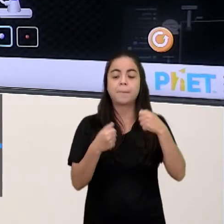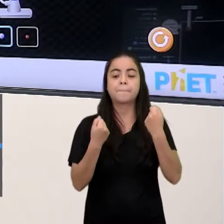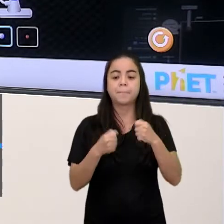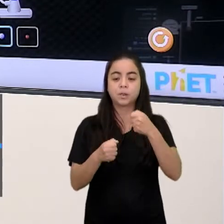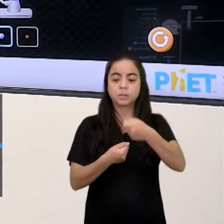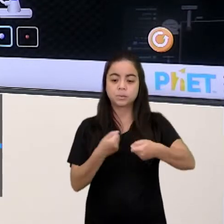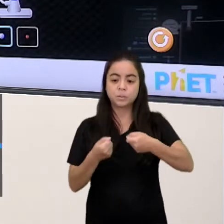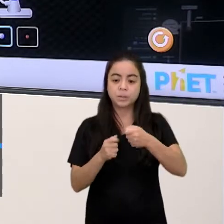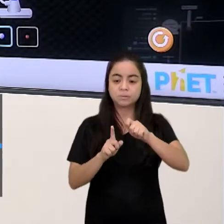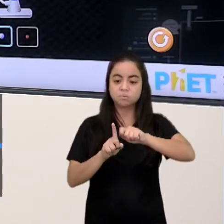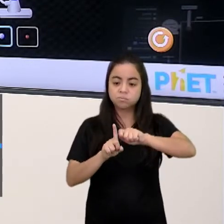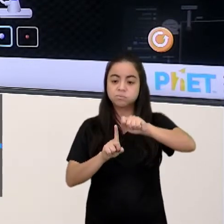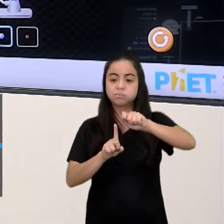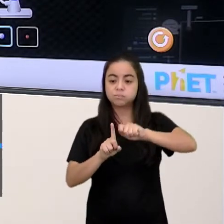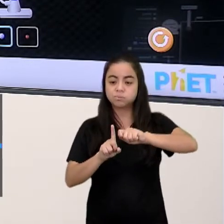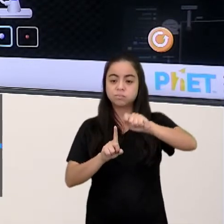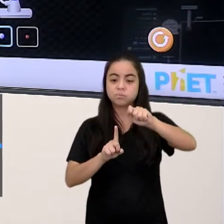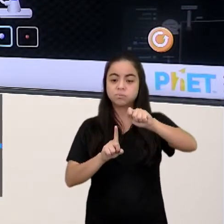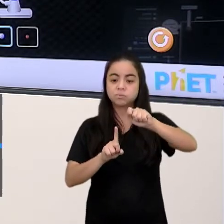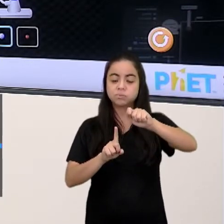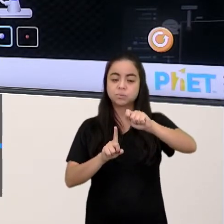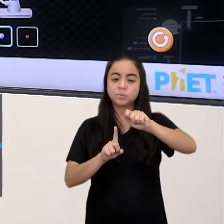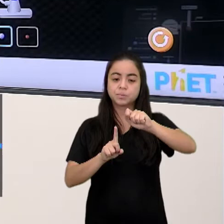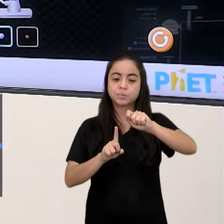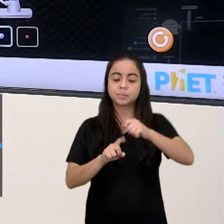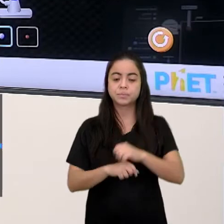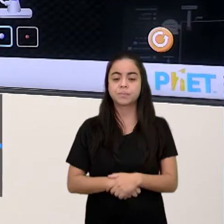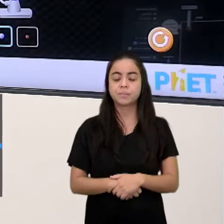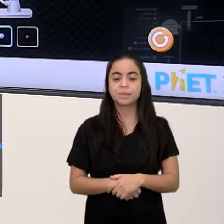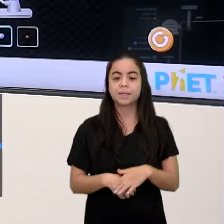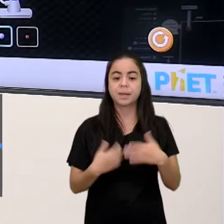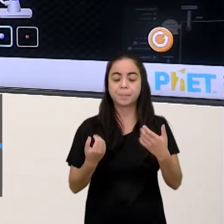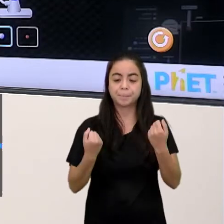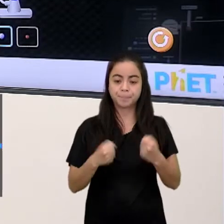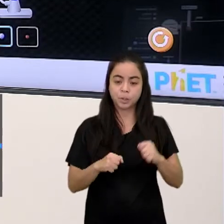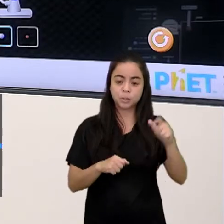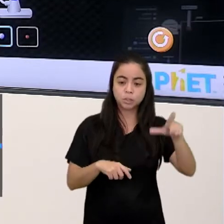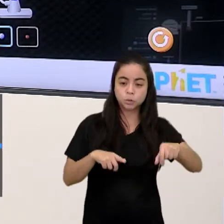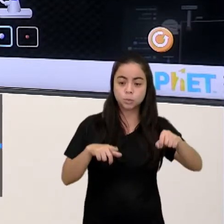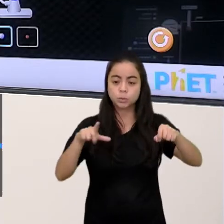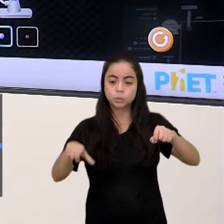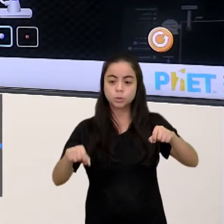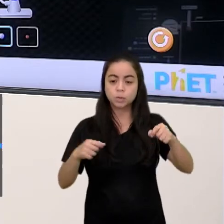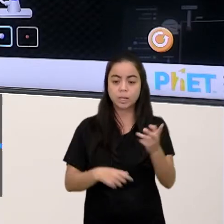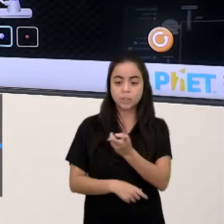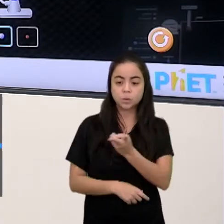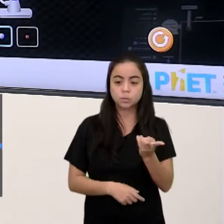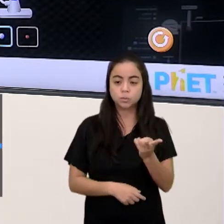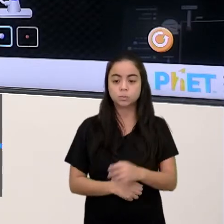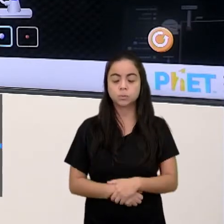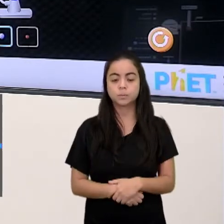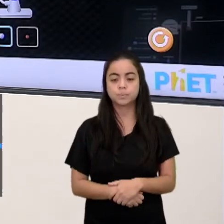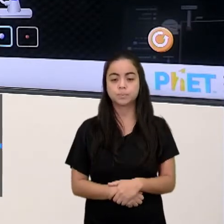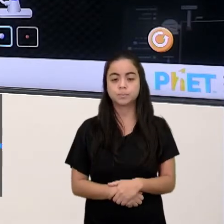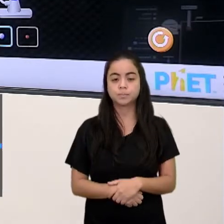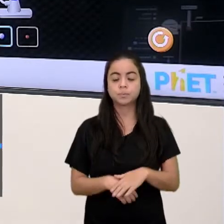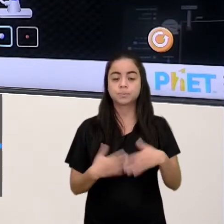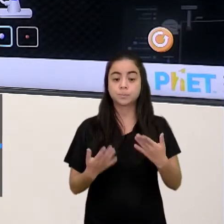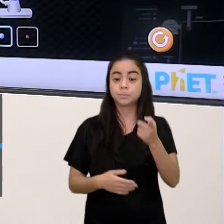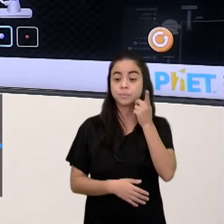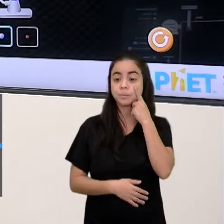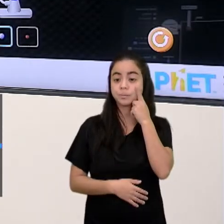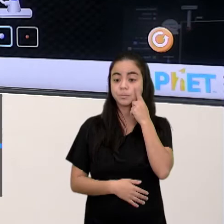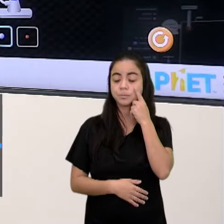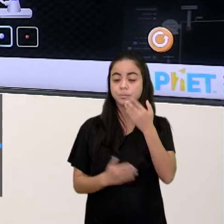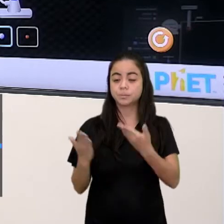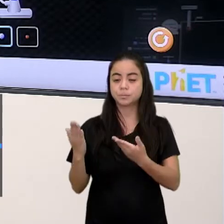2 a 2, tá bom? Porque aí você fixa um e mexe em duas dessas variáveis para ver o que acontece com o gás, tá? Então vamos ver o que